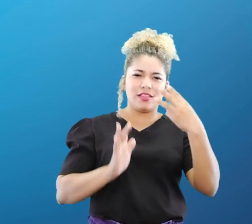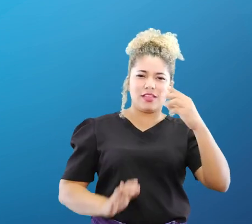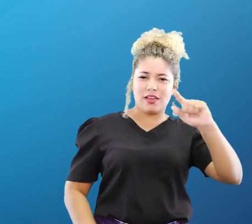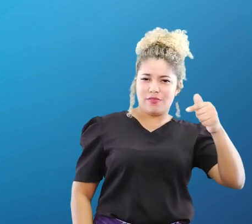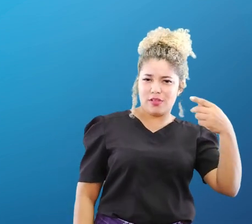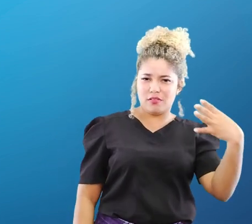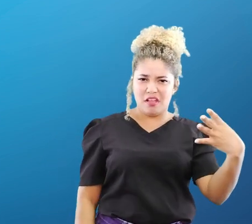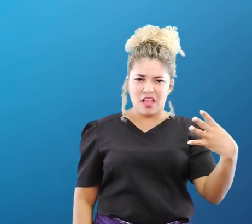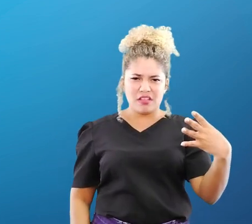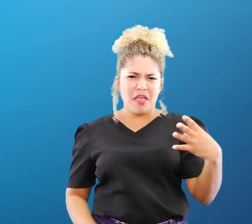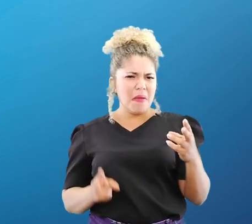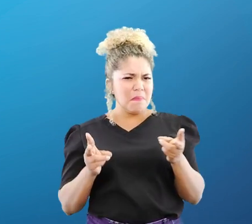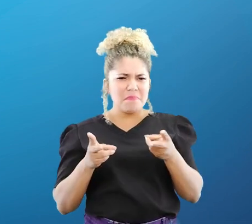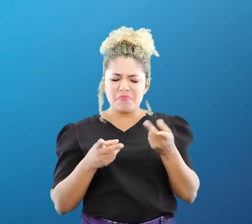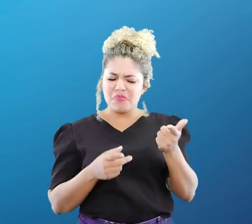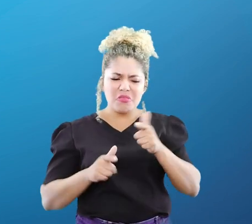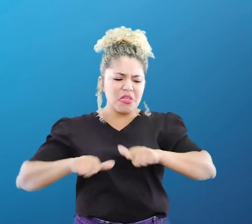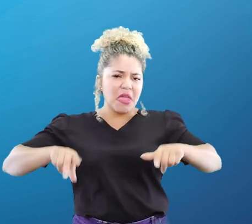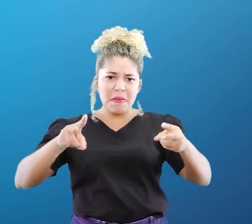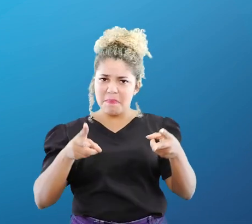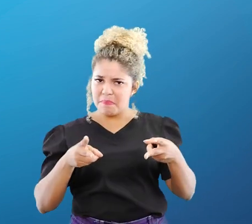efeito imperceptível.